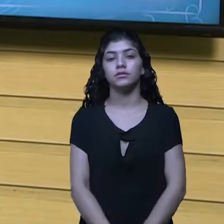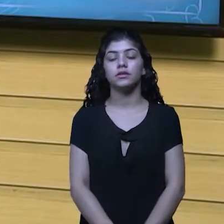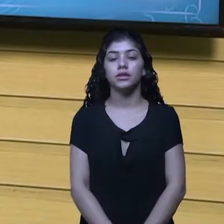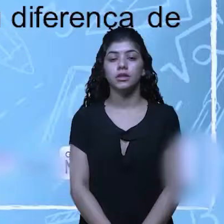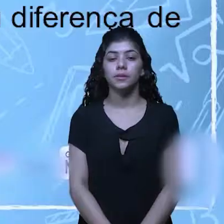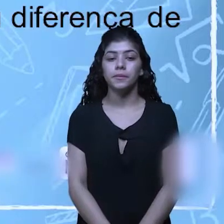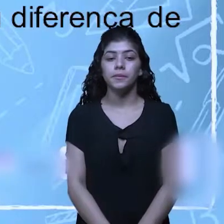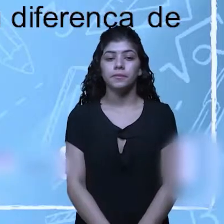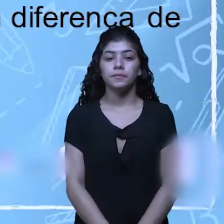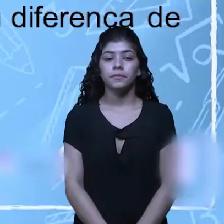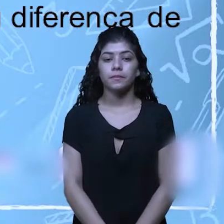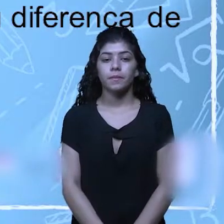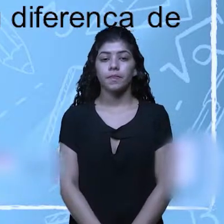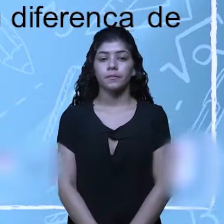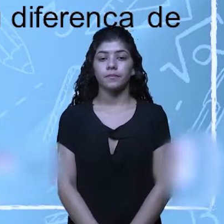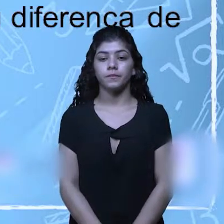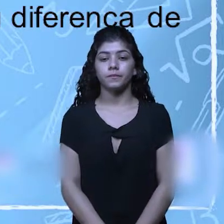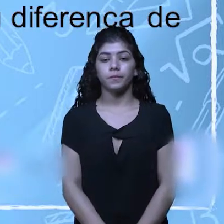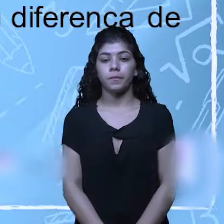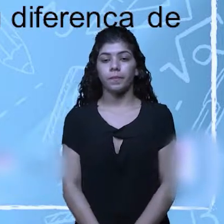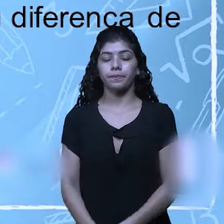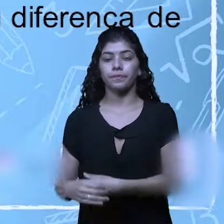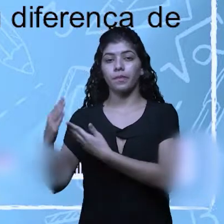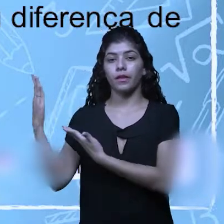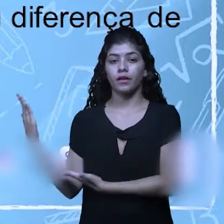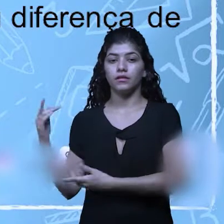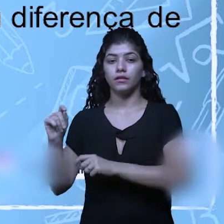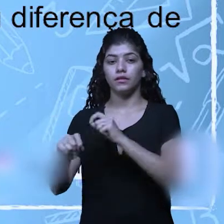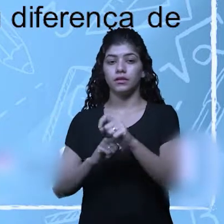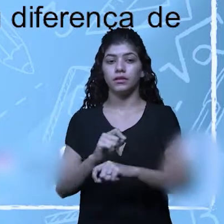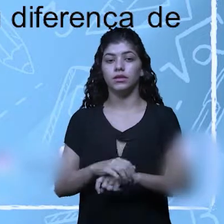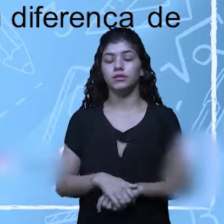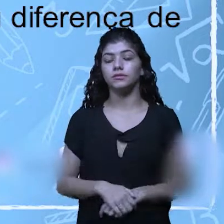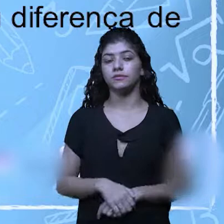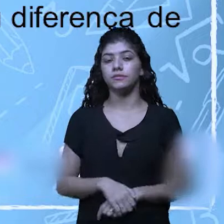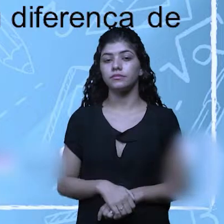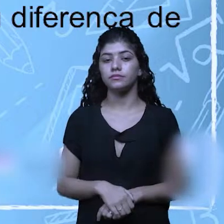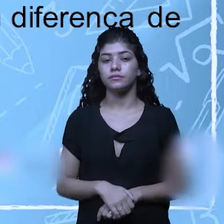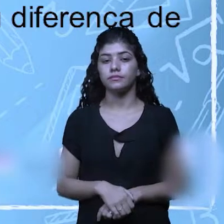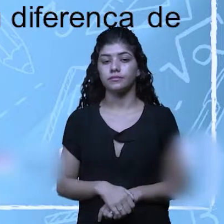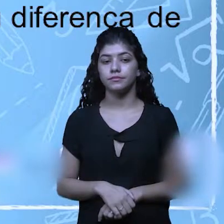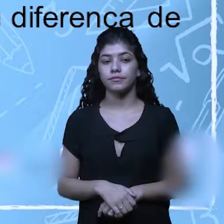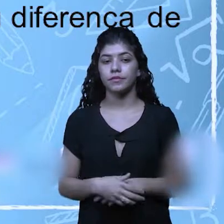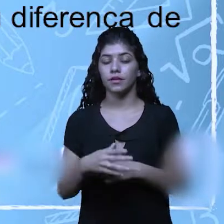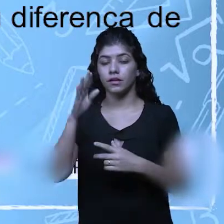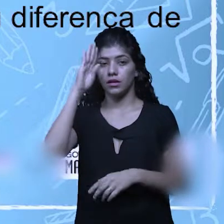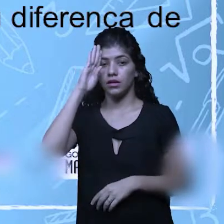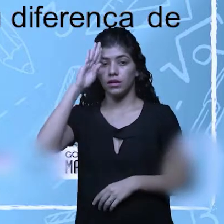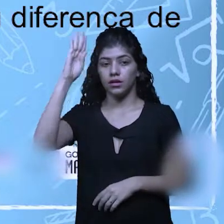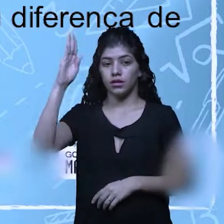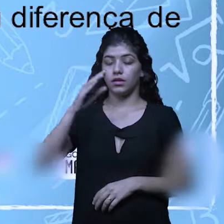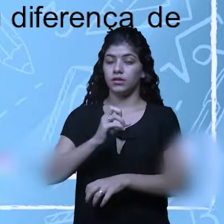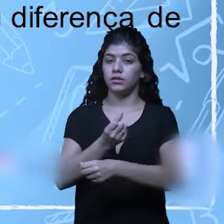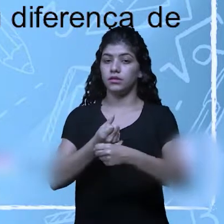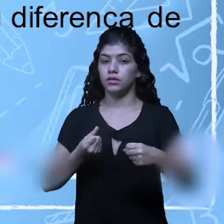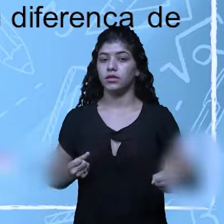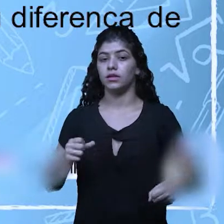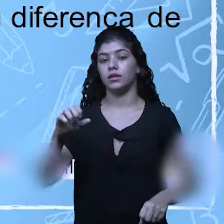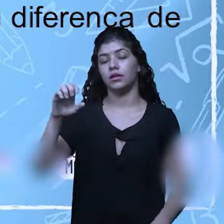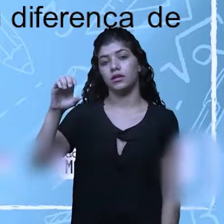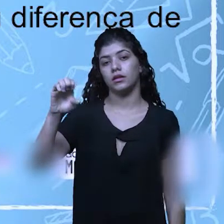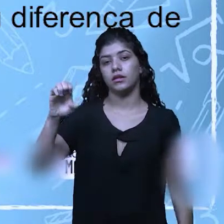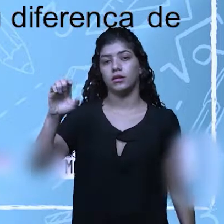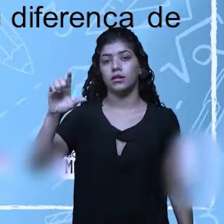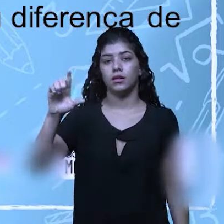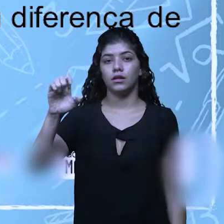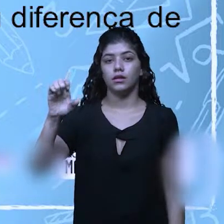semi-quantitativo. Grandezas eletroeletrônicas. Principais grandezas elétricas. Aqui nós vamos